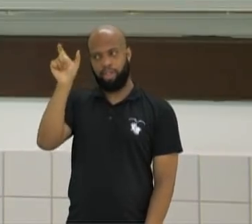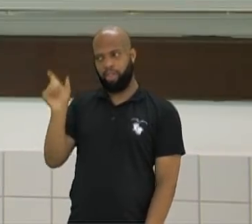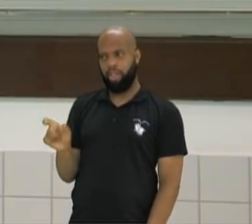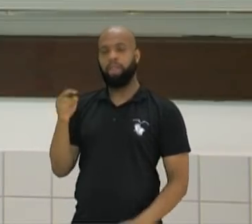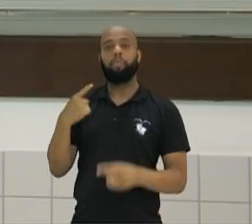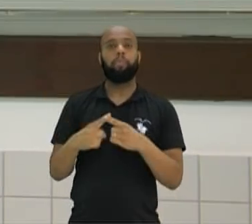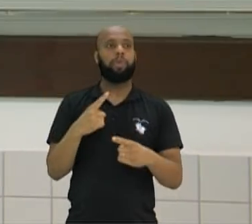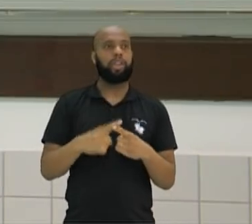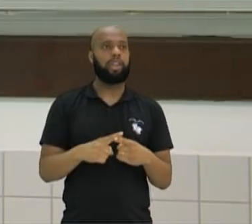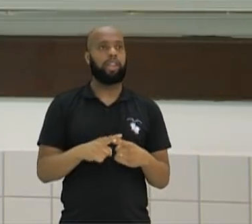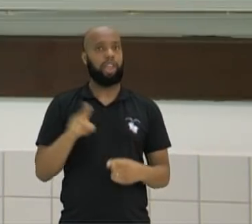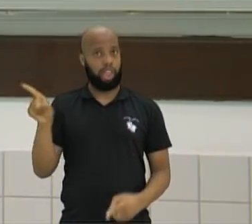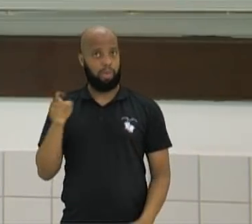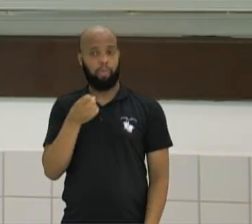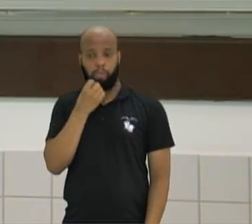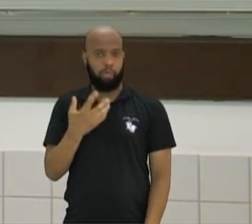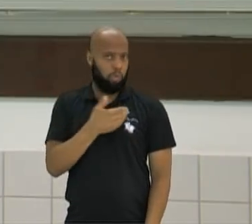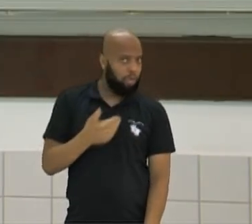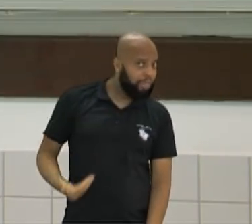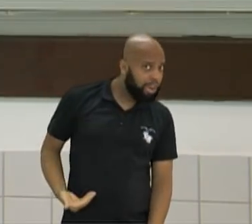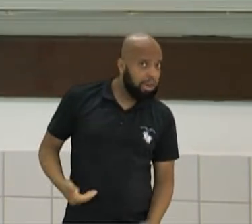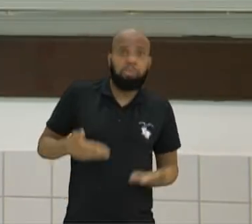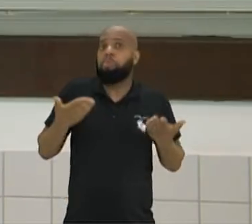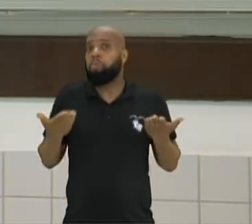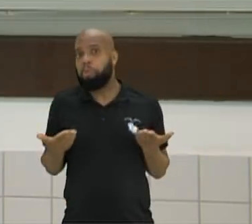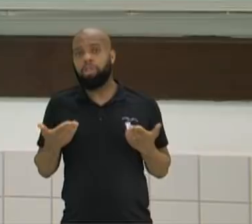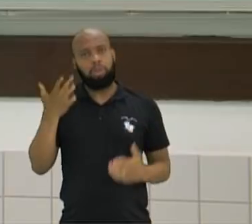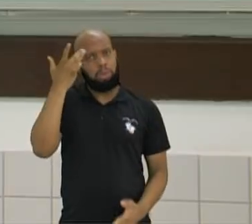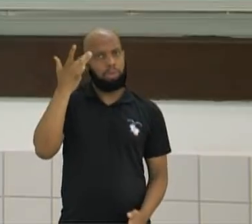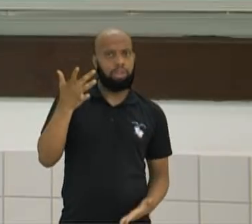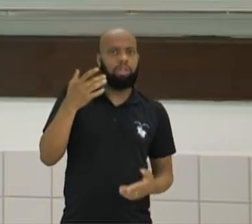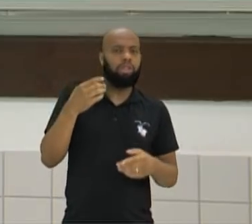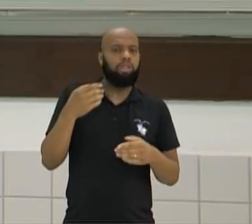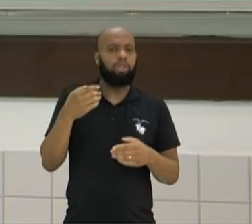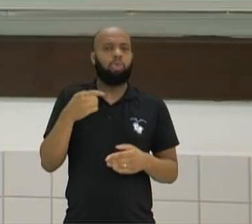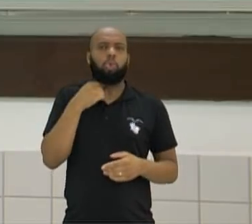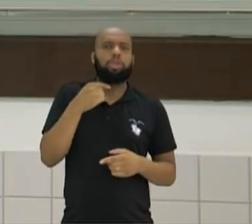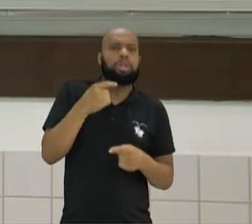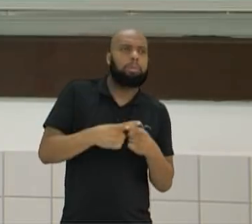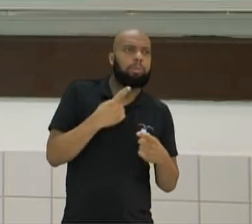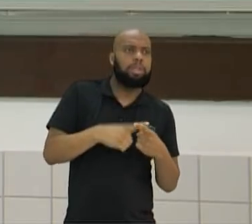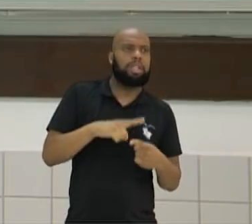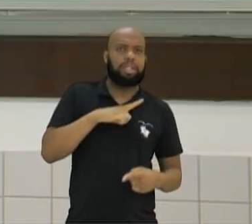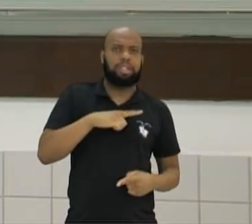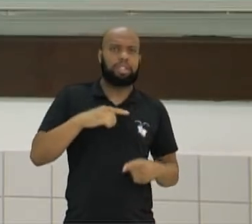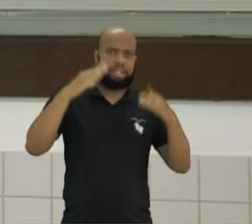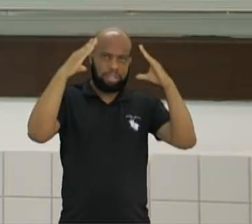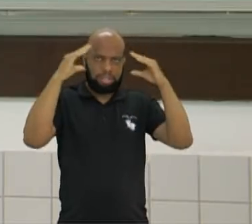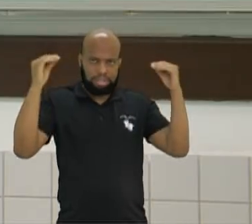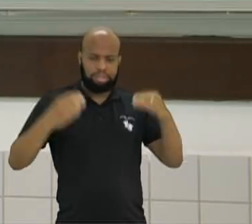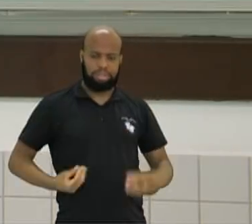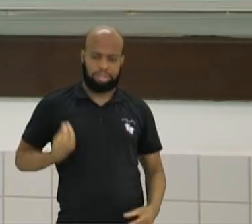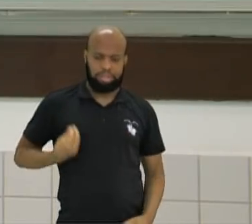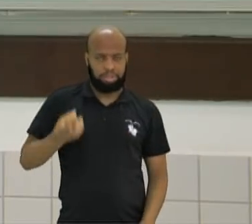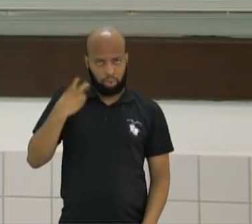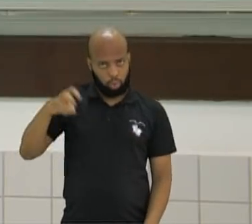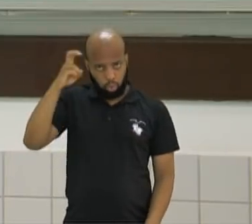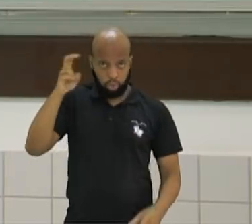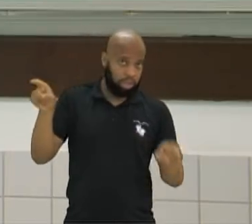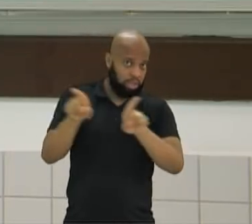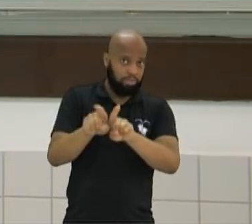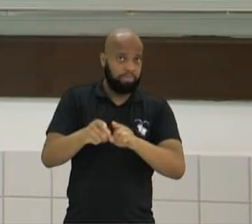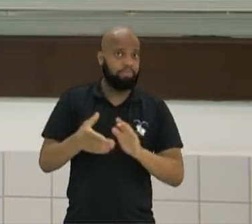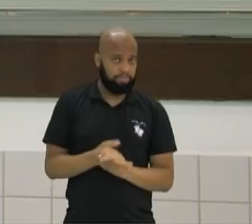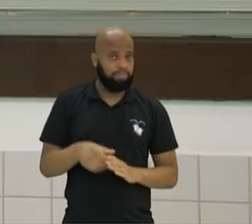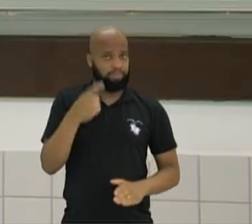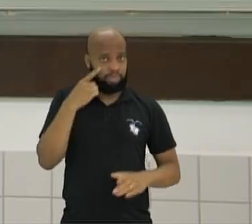conseguem? Porque foi um bom governo, Maurício Nassau? Não conseguem porque a presença holandesa se fez também, como diz o outro, na cultura? Vamos ver aí. Inclusive